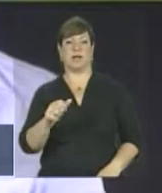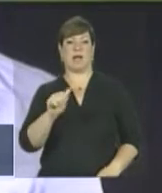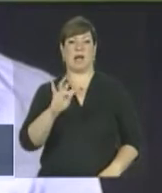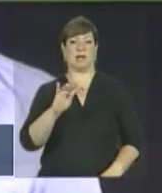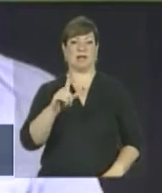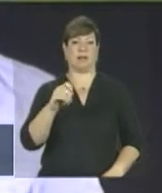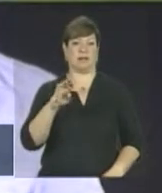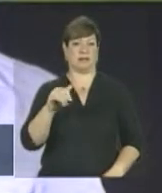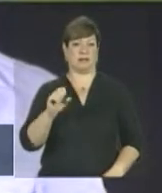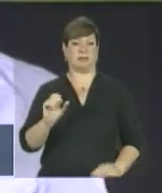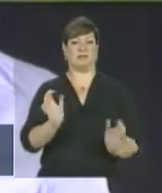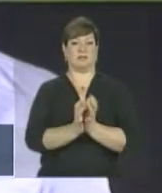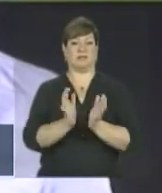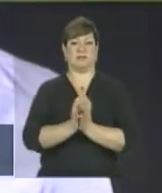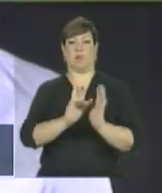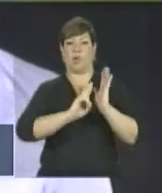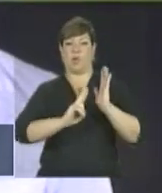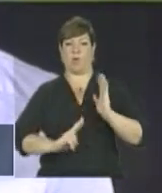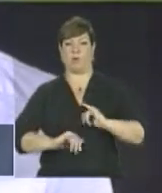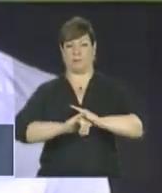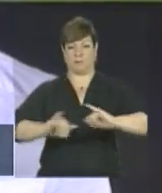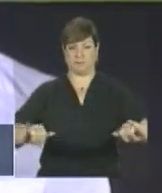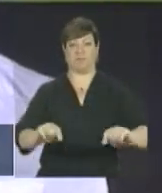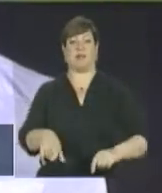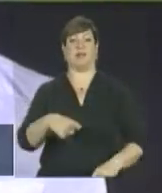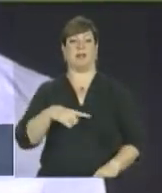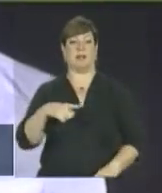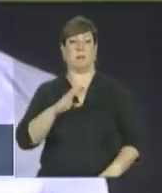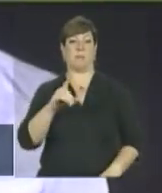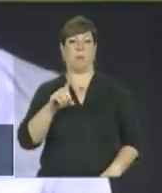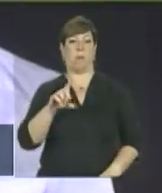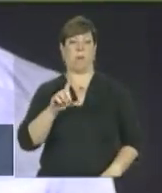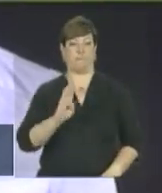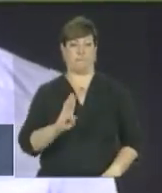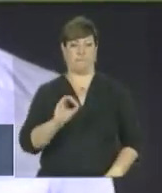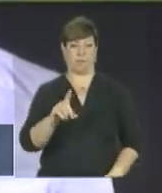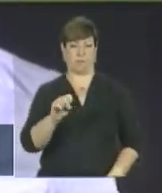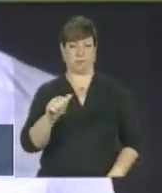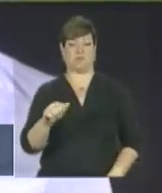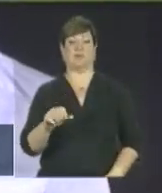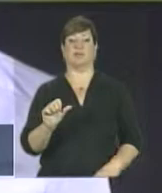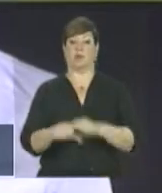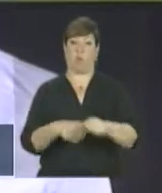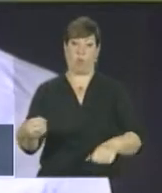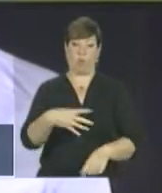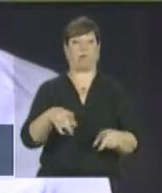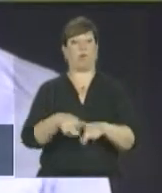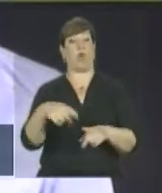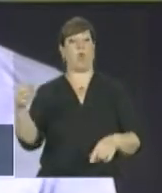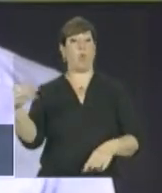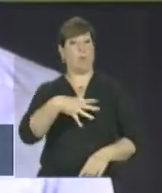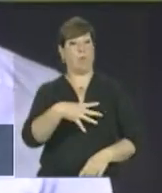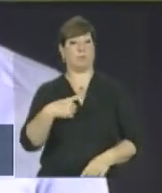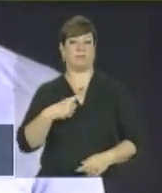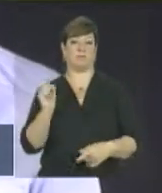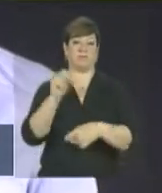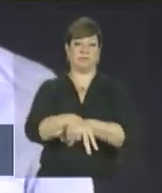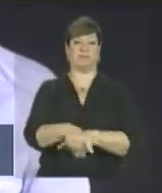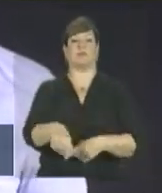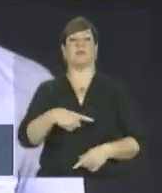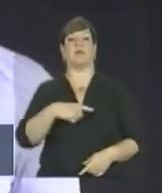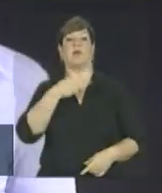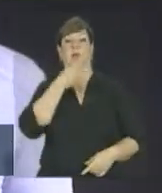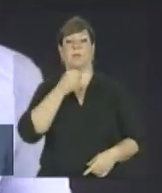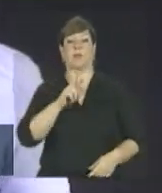atletas, entre atletas que terão a bolsa renovada e outras novas adesões. Quem vai conversar com a gente é Ricardo